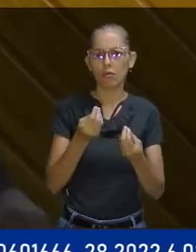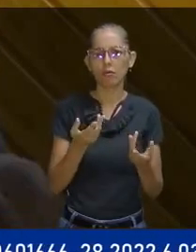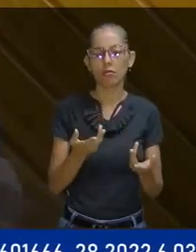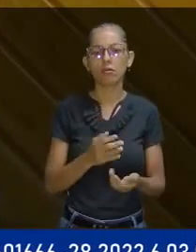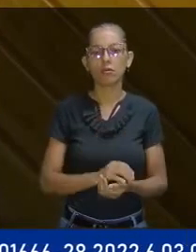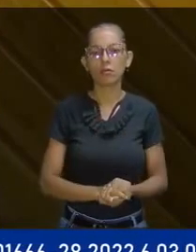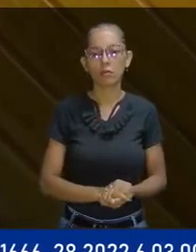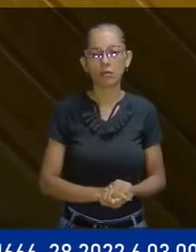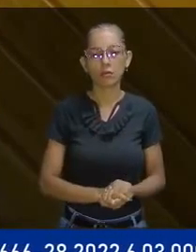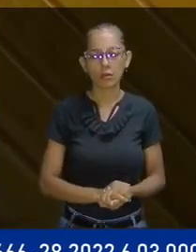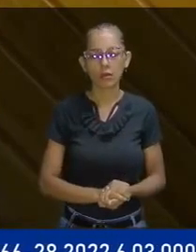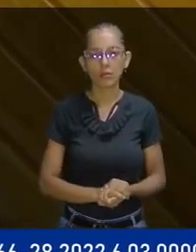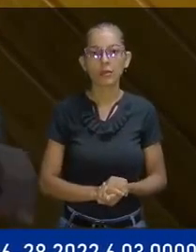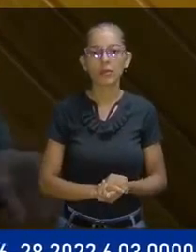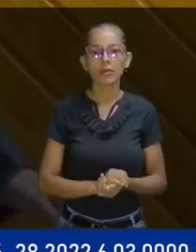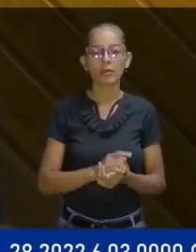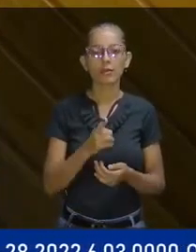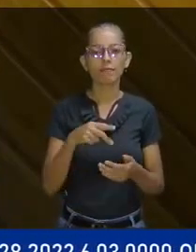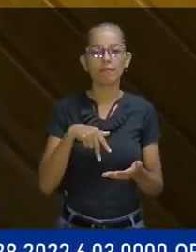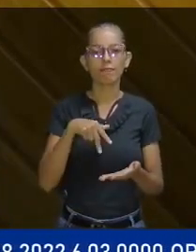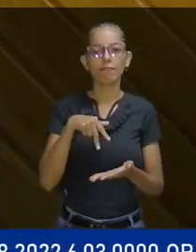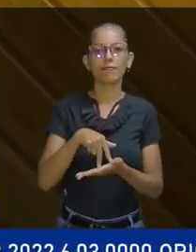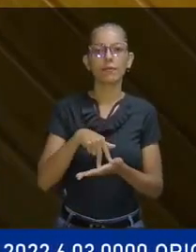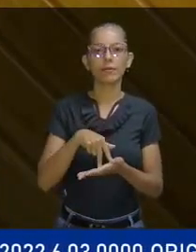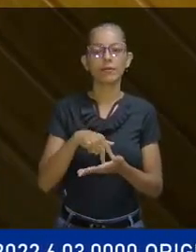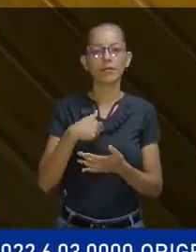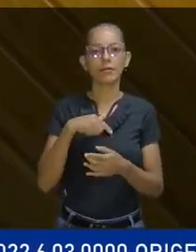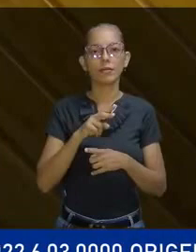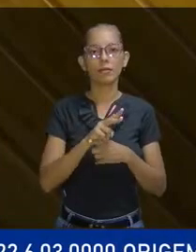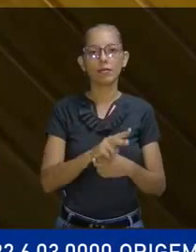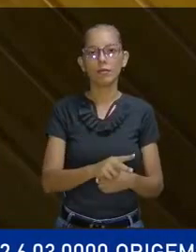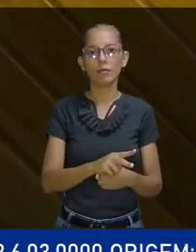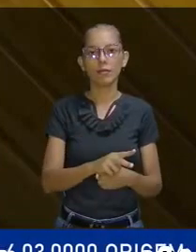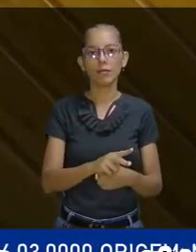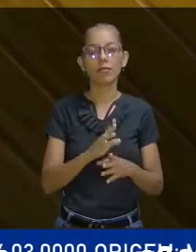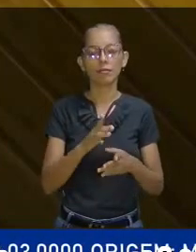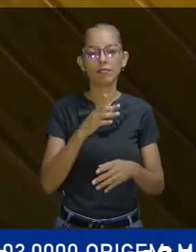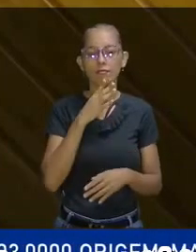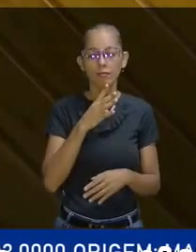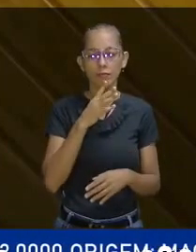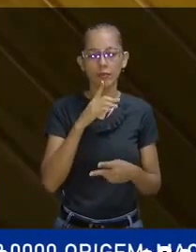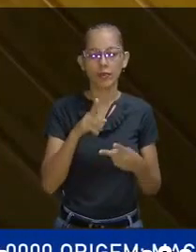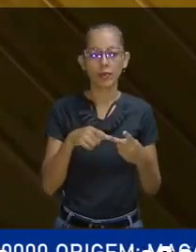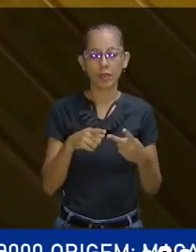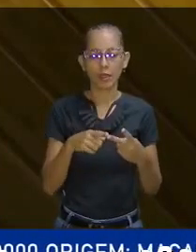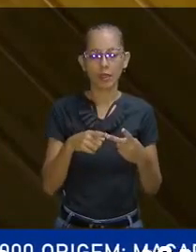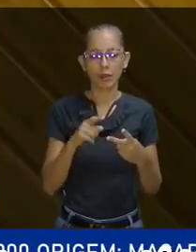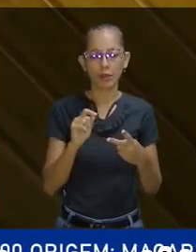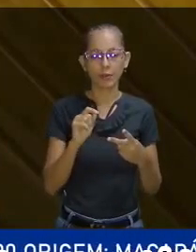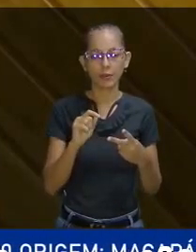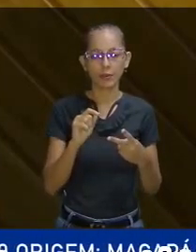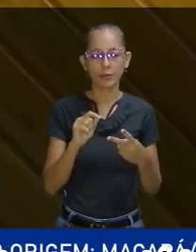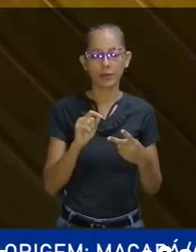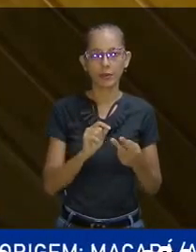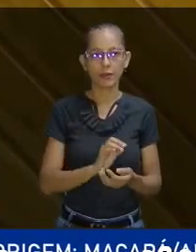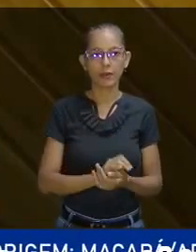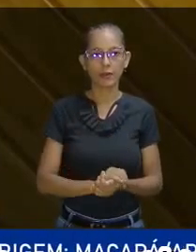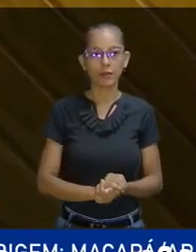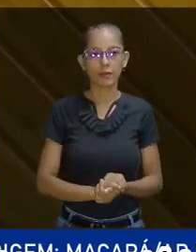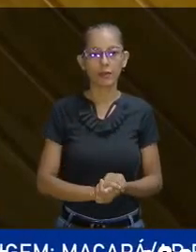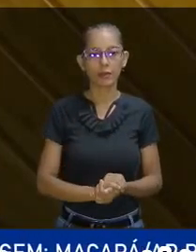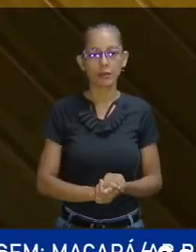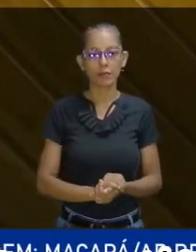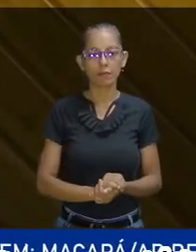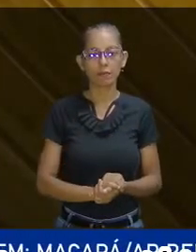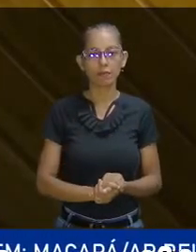se insurge aqui da tribuna como matéria de defesa. O segundo ponto, excelências, diz respeito